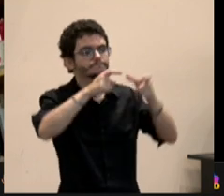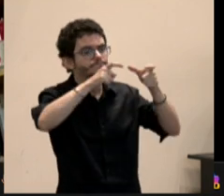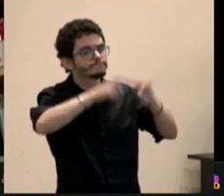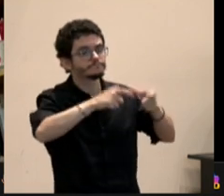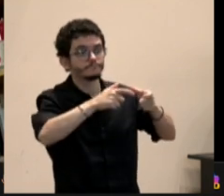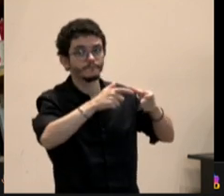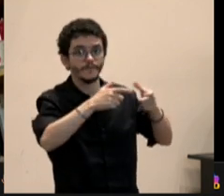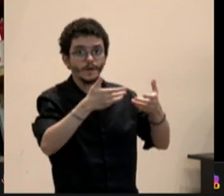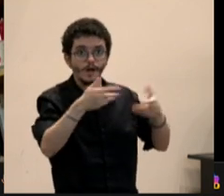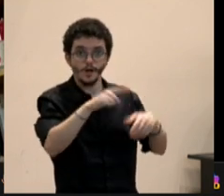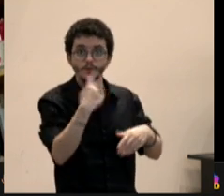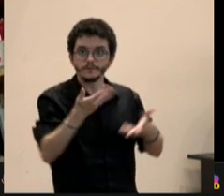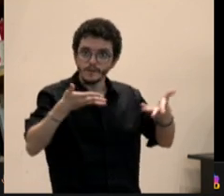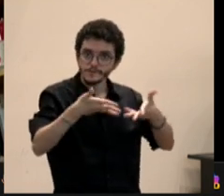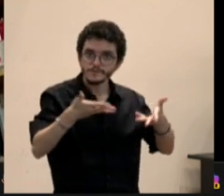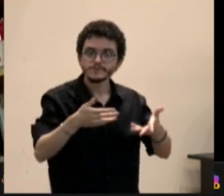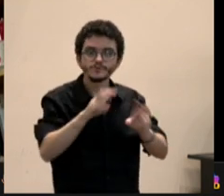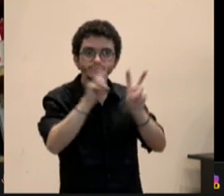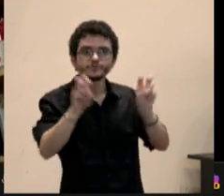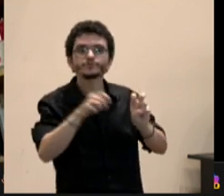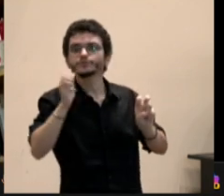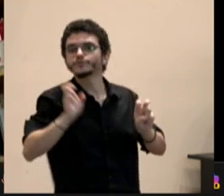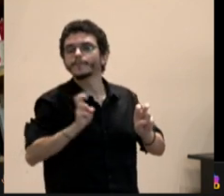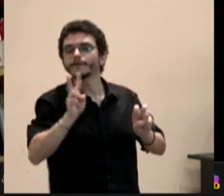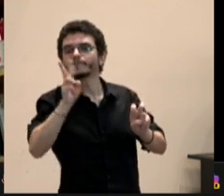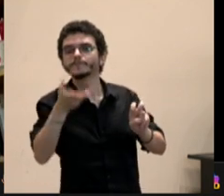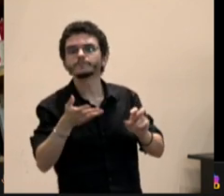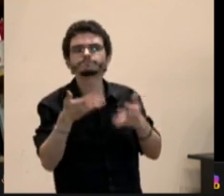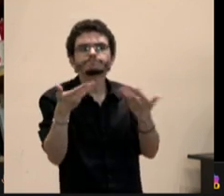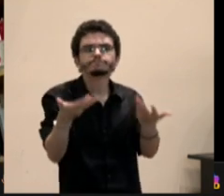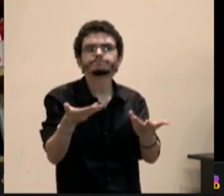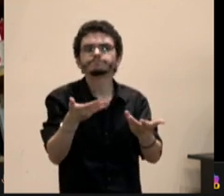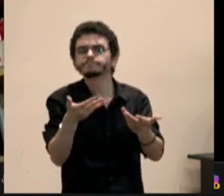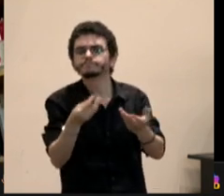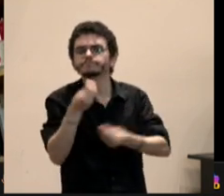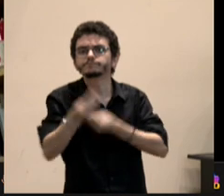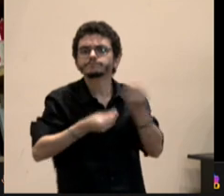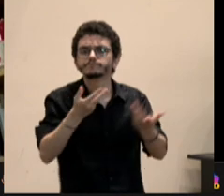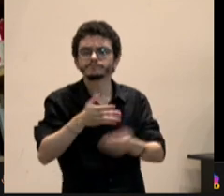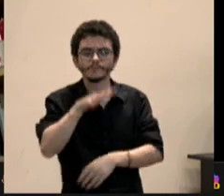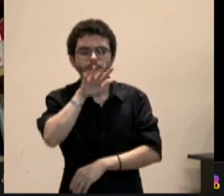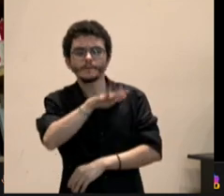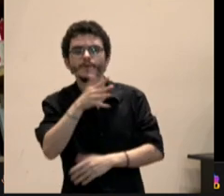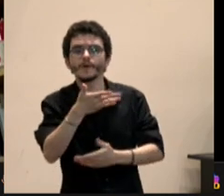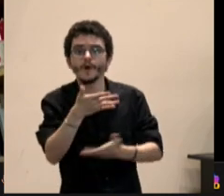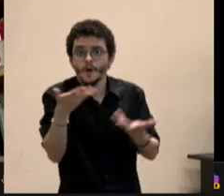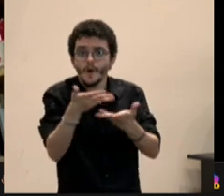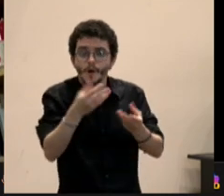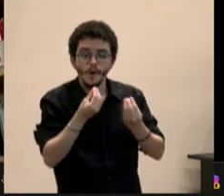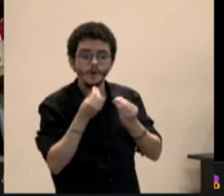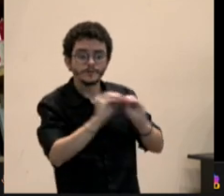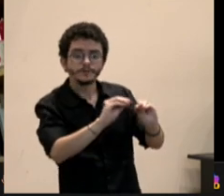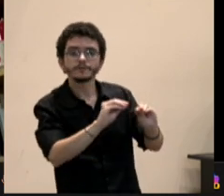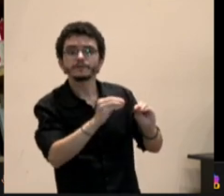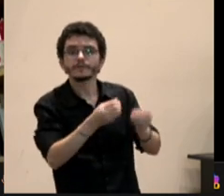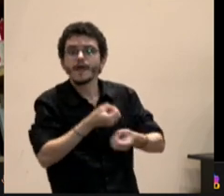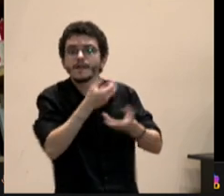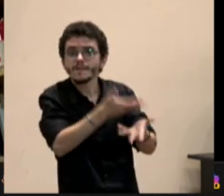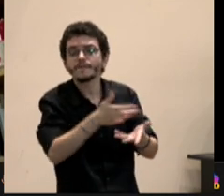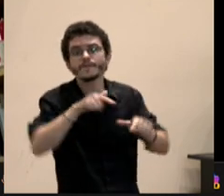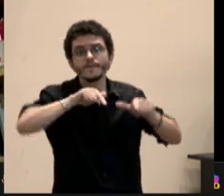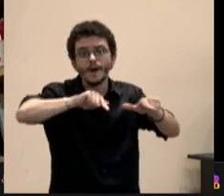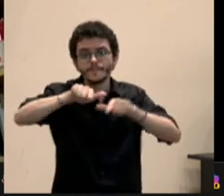estamos hoje nessa questão da valorização? Quais são as condições que hoje estão postas para os trabalhadores